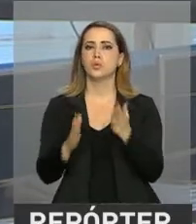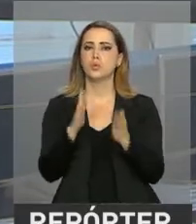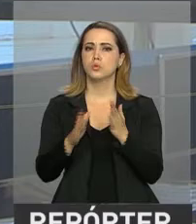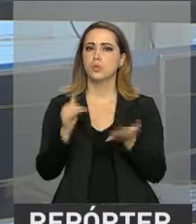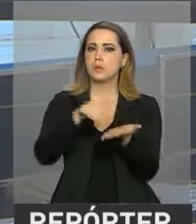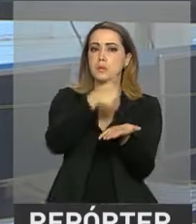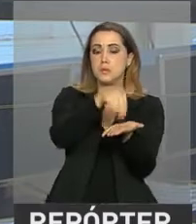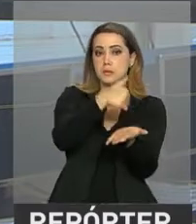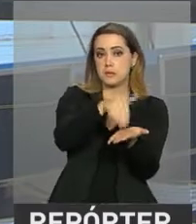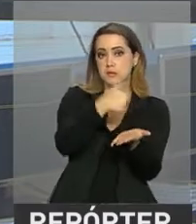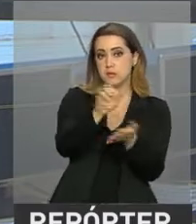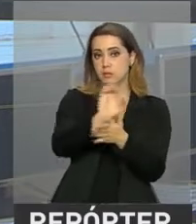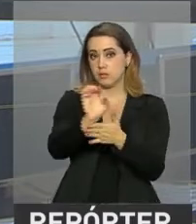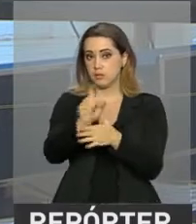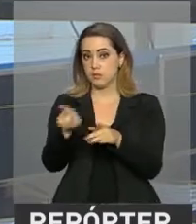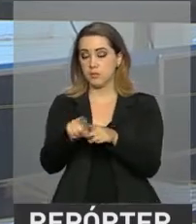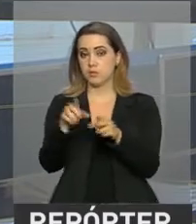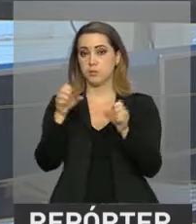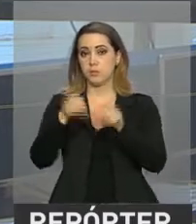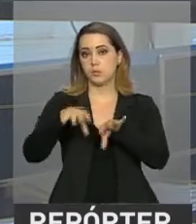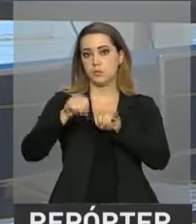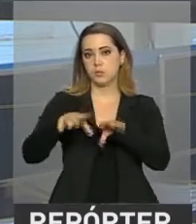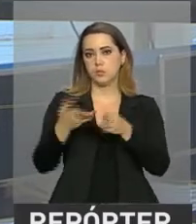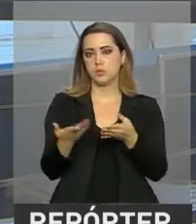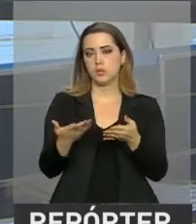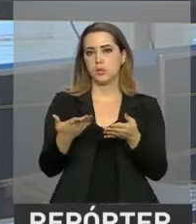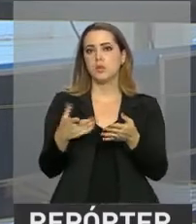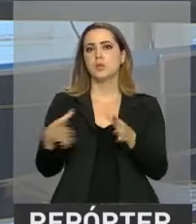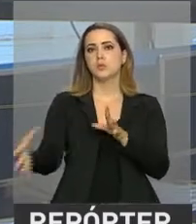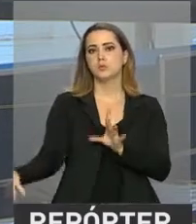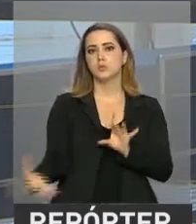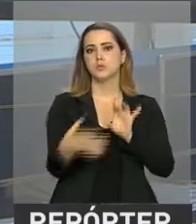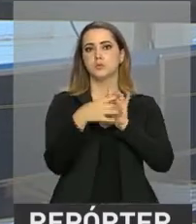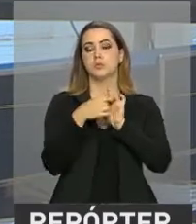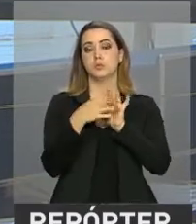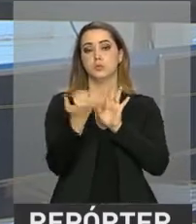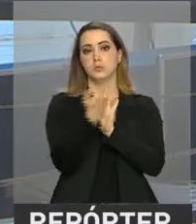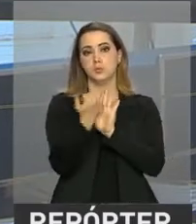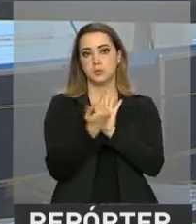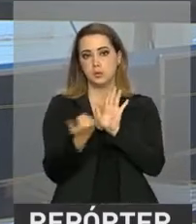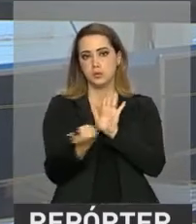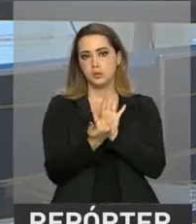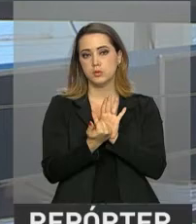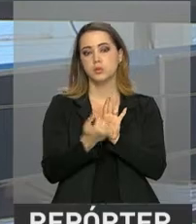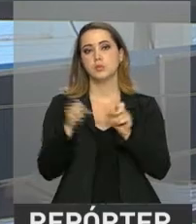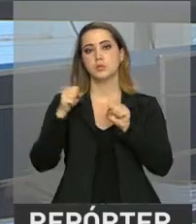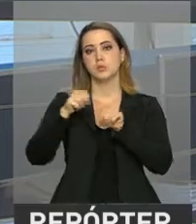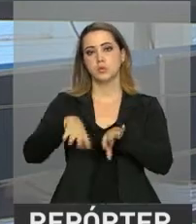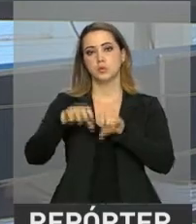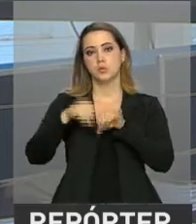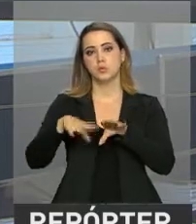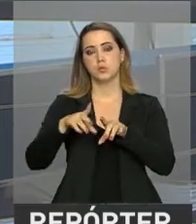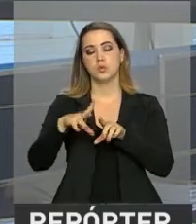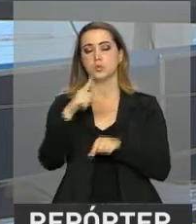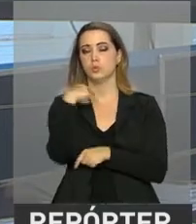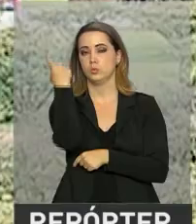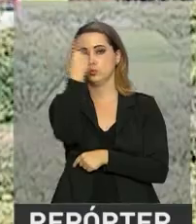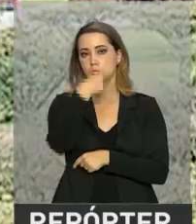secretarias estaduais de educação aderirem ao programa de escolas em tempo integral. A repórter Mara Kenup tem as